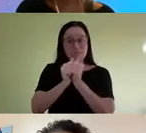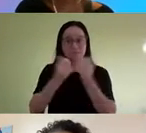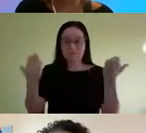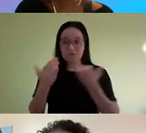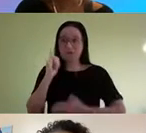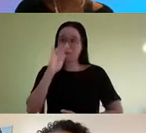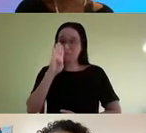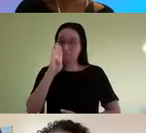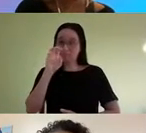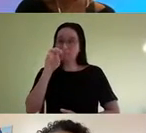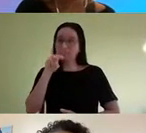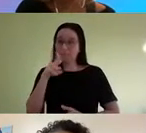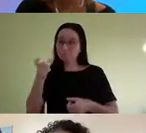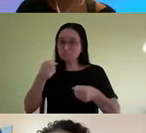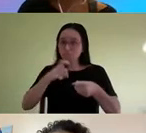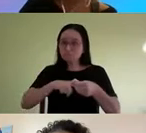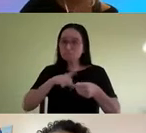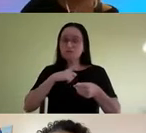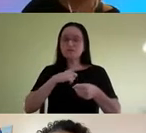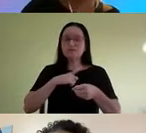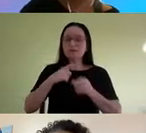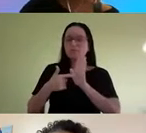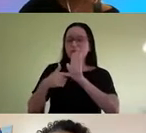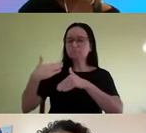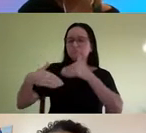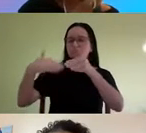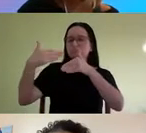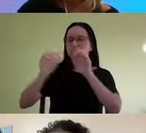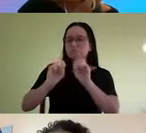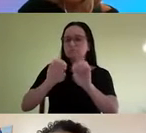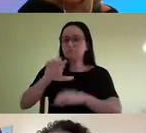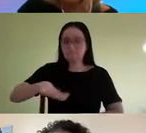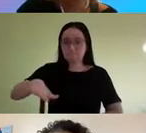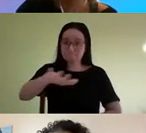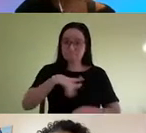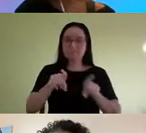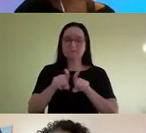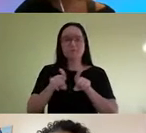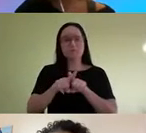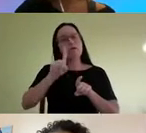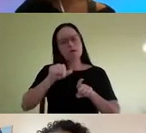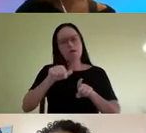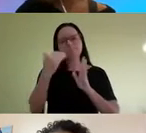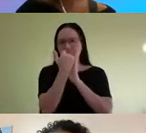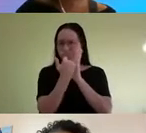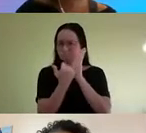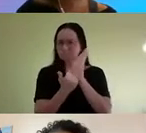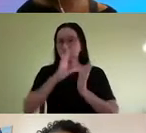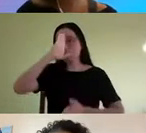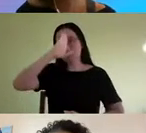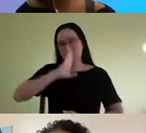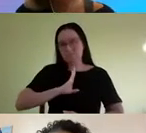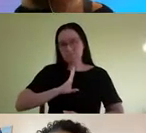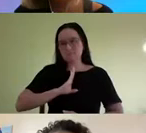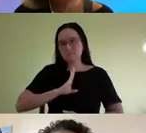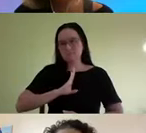para trazer esse desenvolvimento, esse conteúdo para vocês. É um programa gratuito. É um programa que a única exigência é que